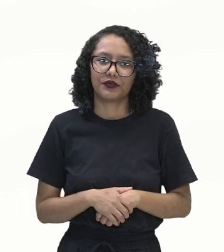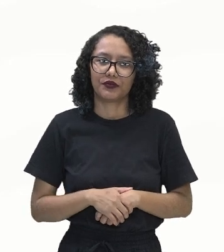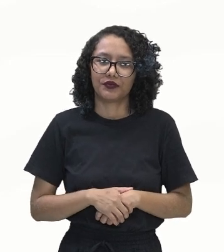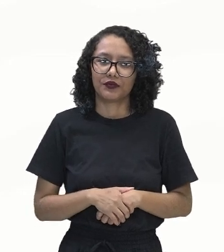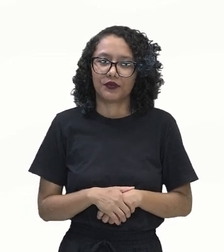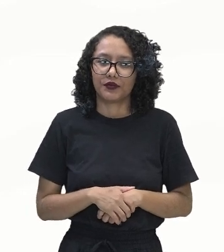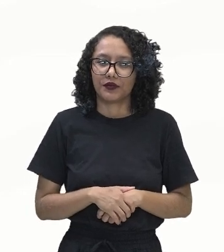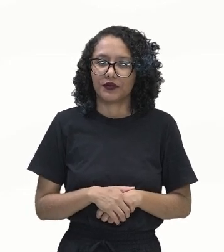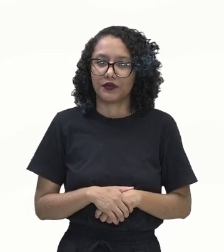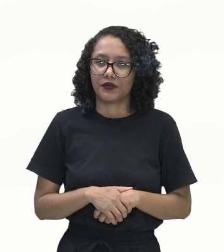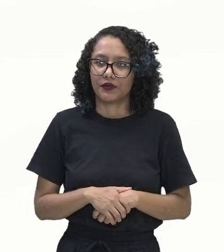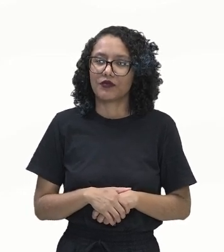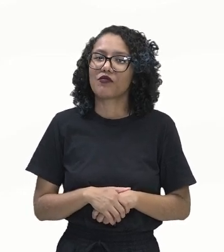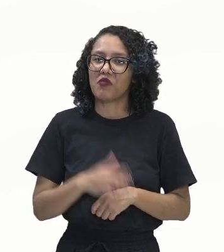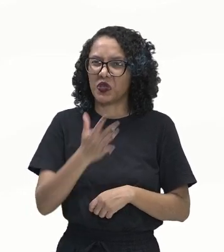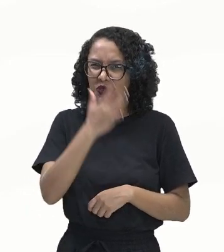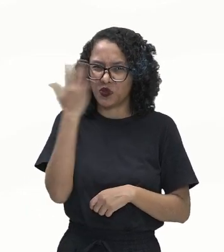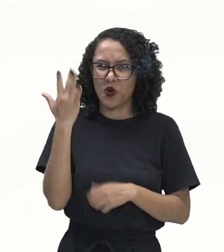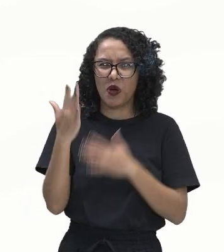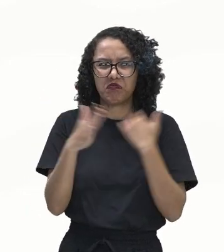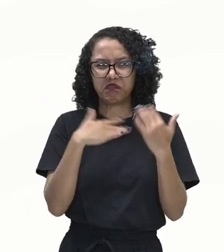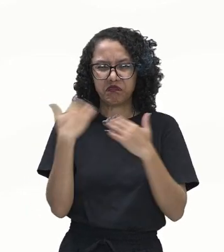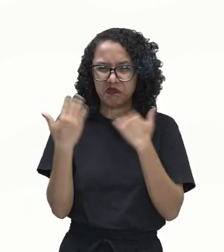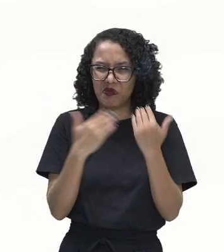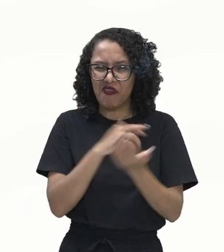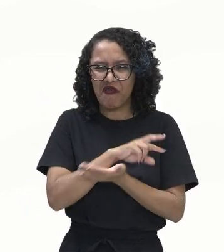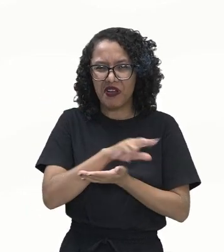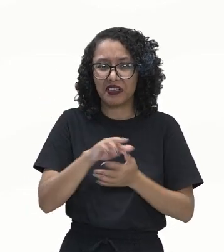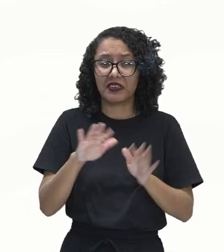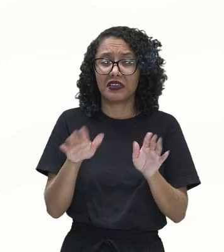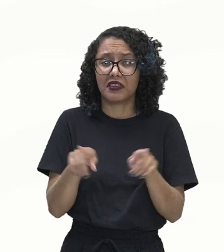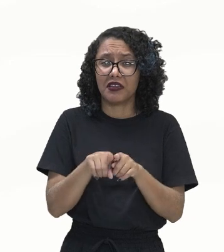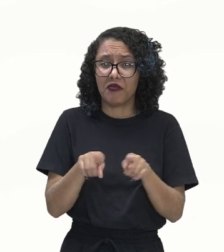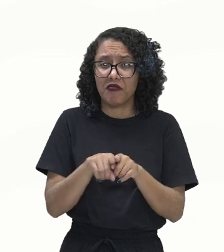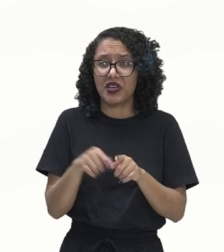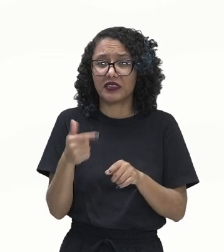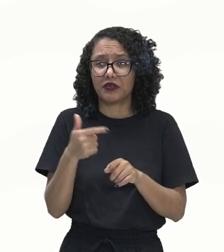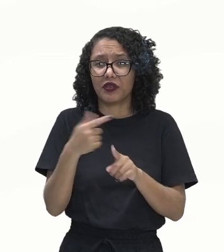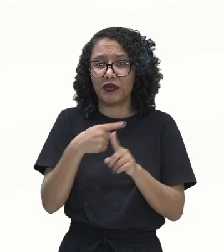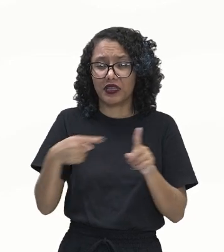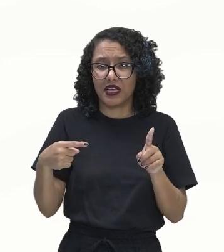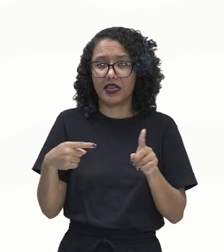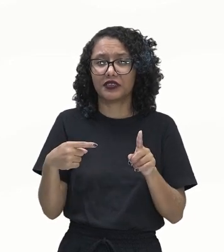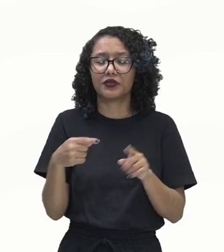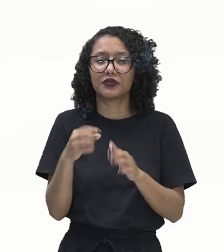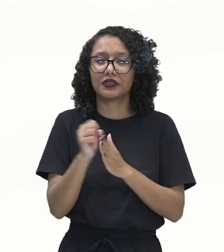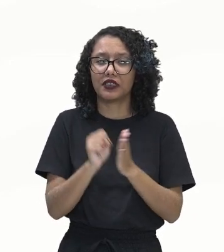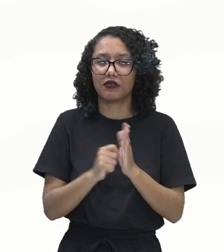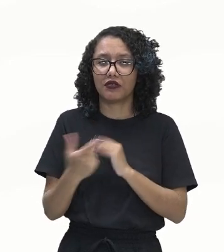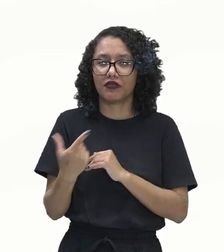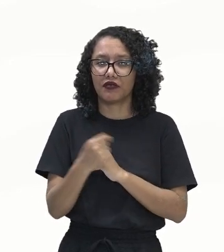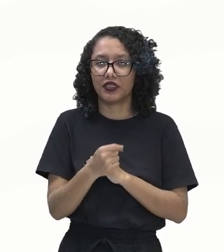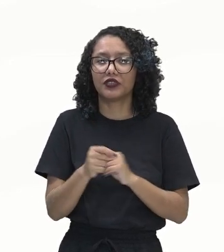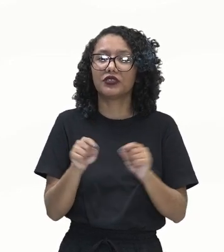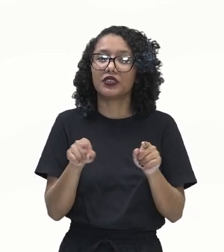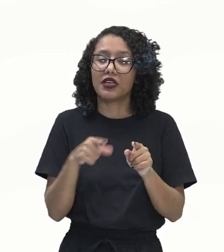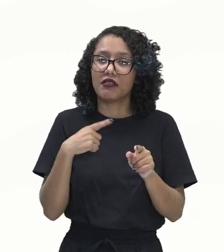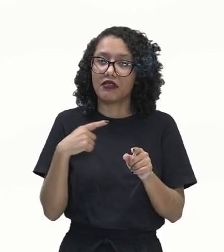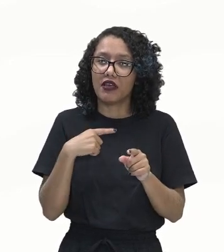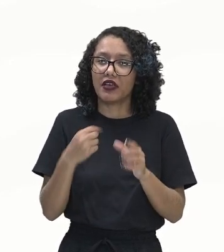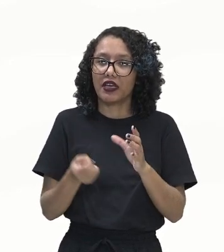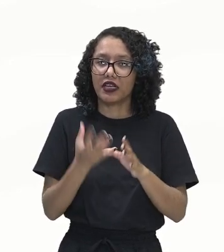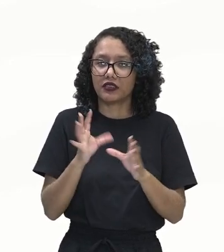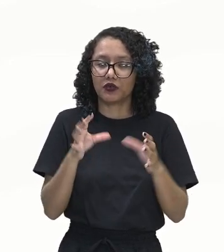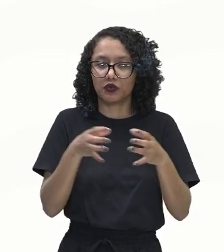Contestado. A gente vai ter, na segunda metade do século XX, a formação das ligas